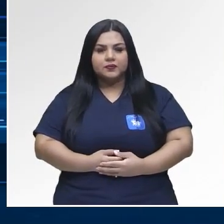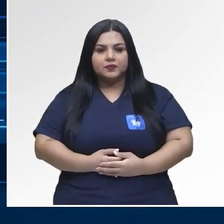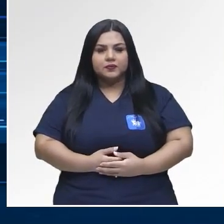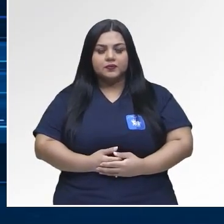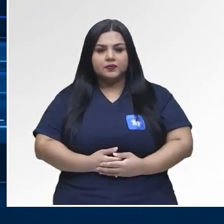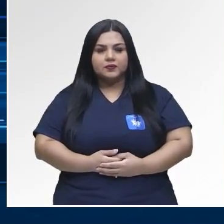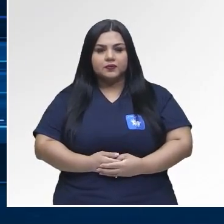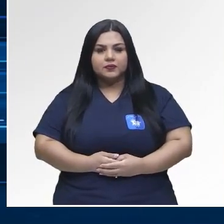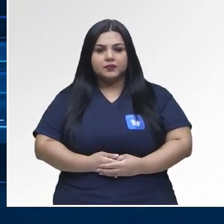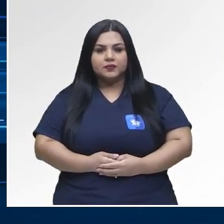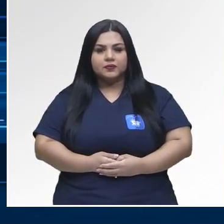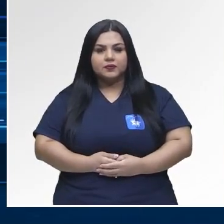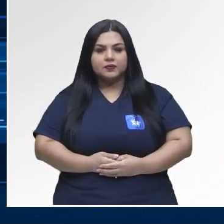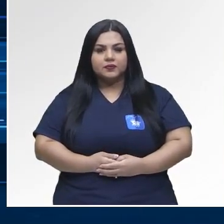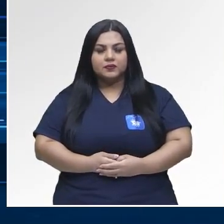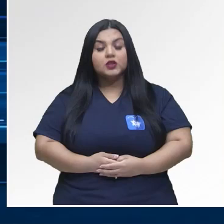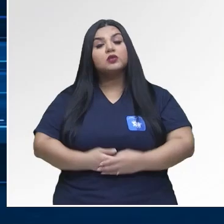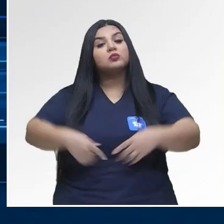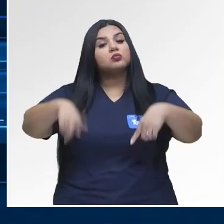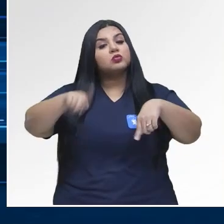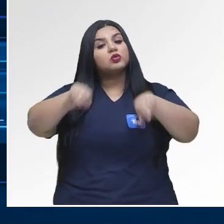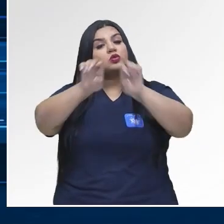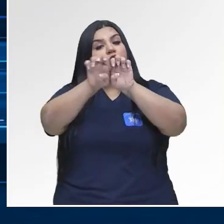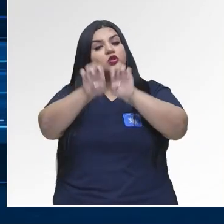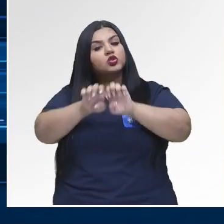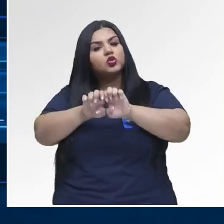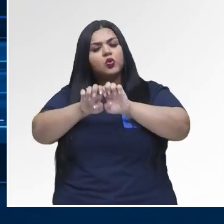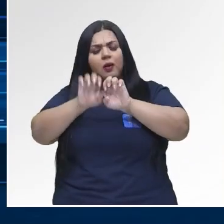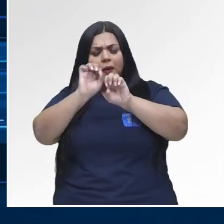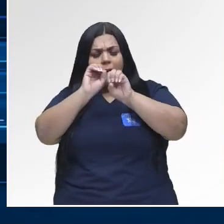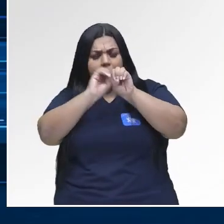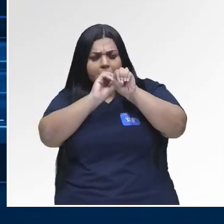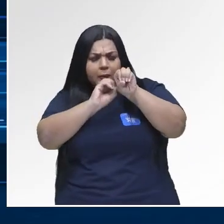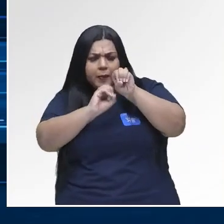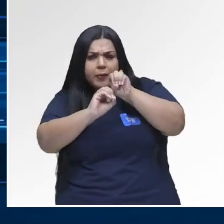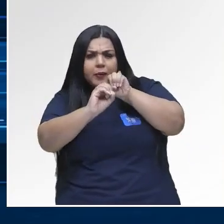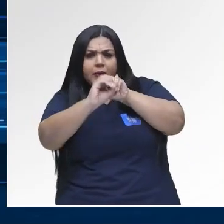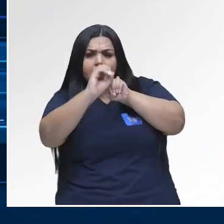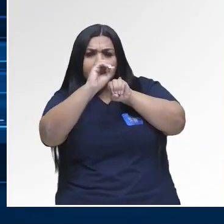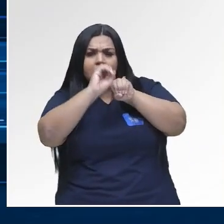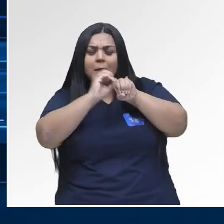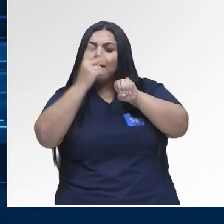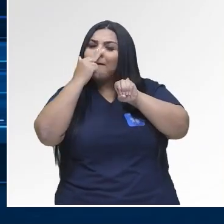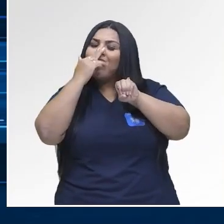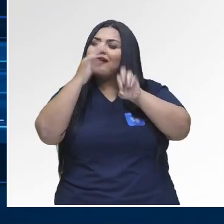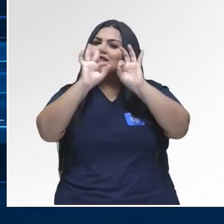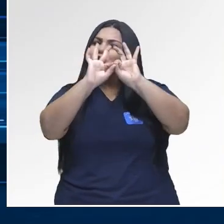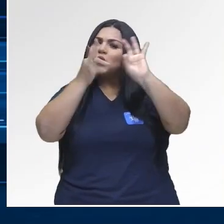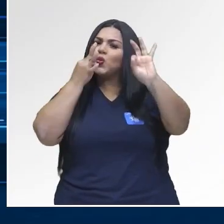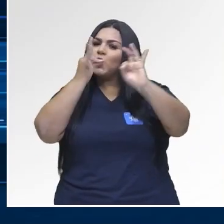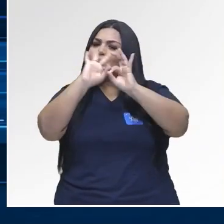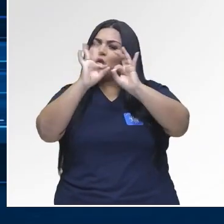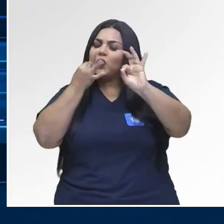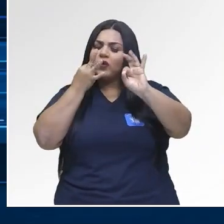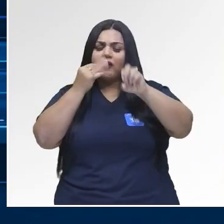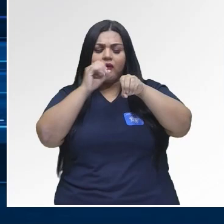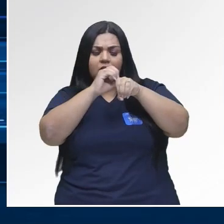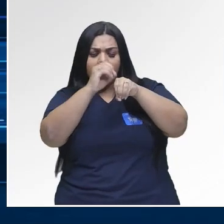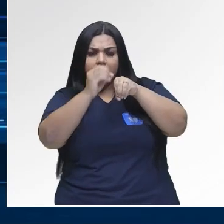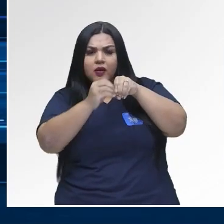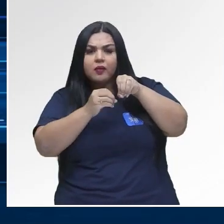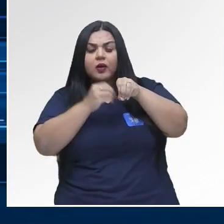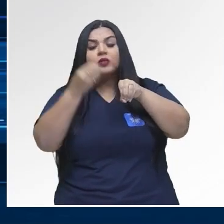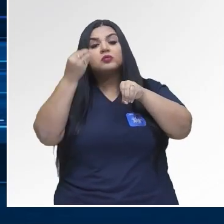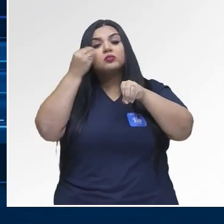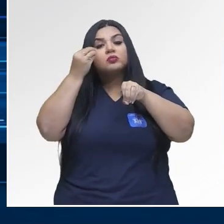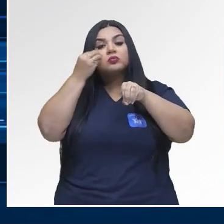Os alvéolos pulmonares são essas estruturas redondinhas, parecem um cacho de uva, né? E vocês podem observar que ela